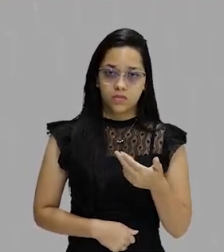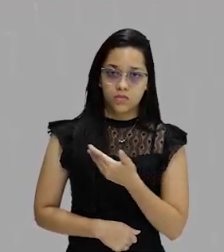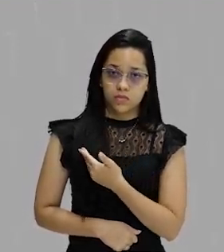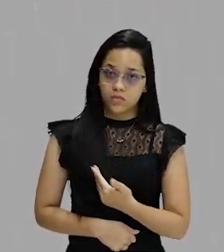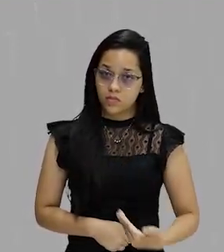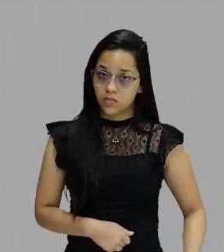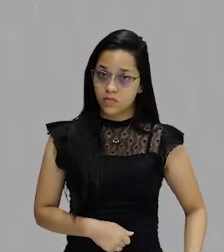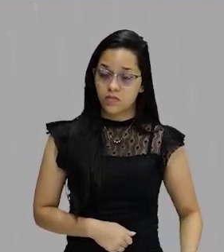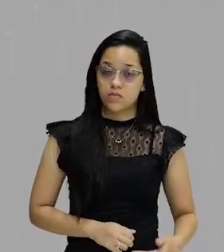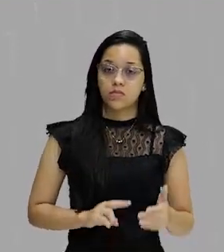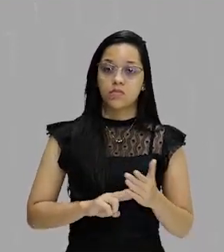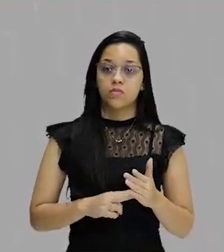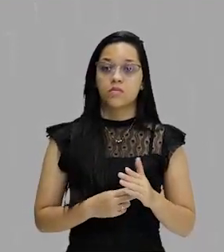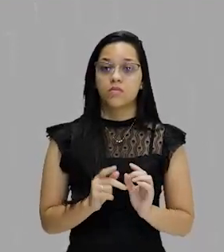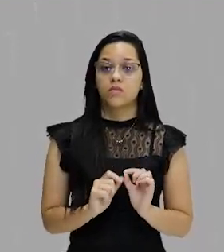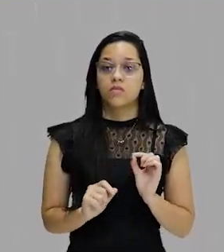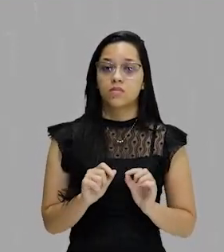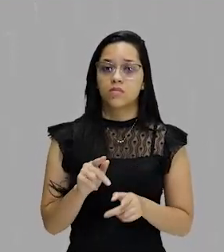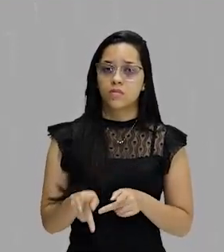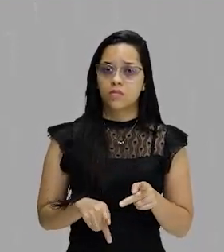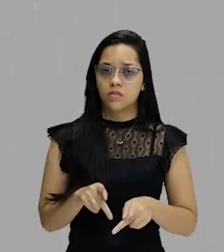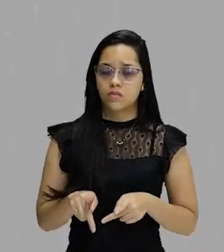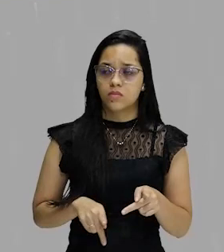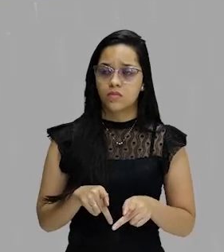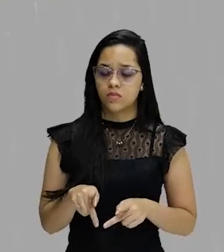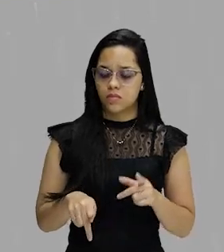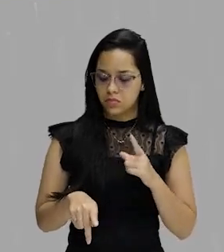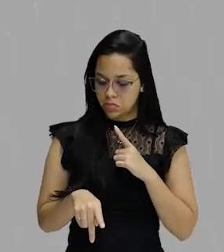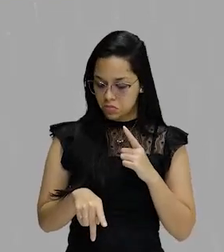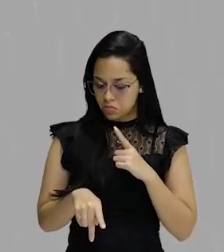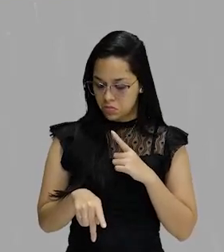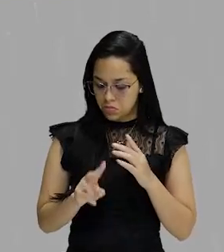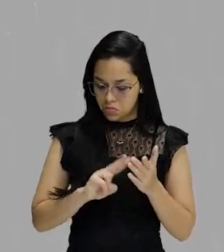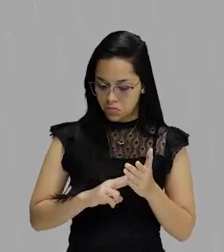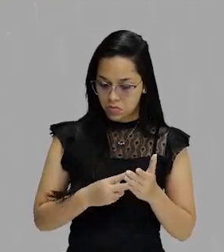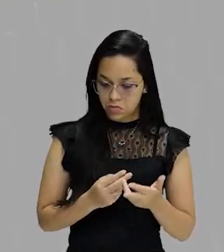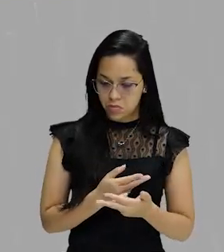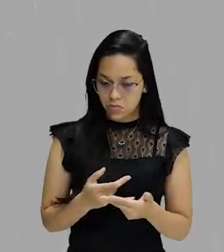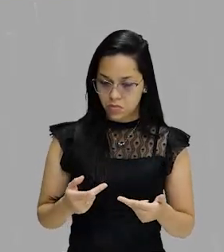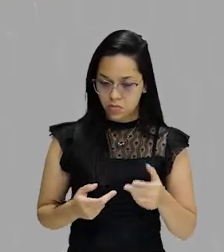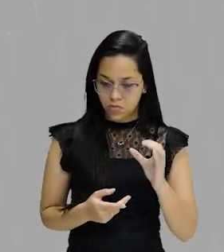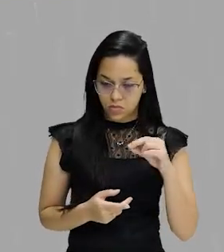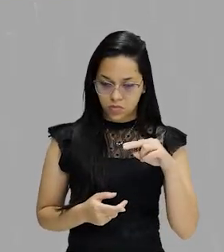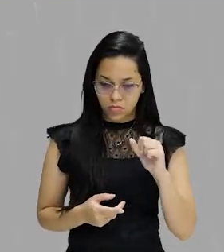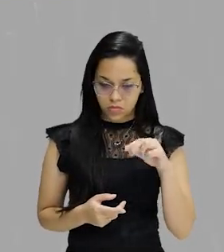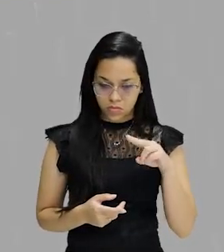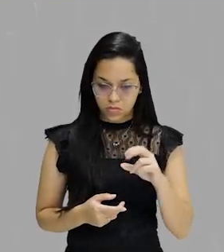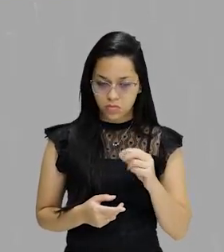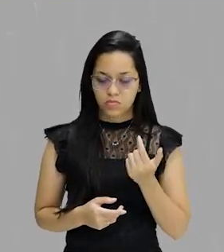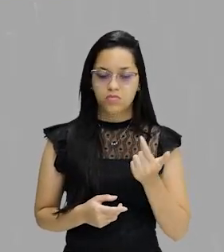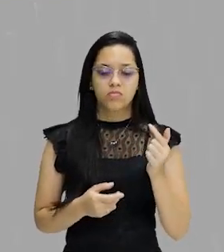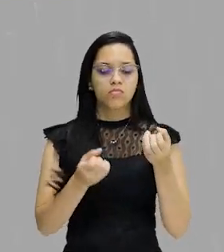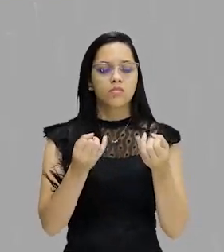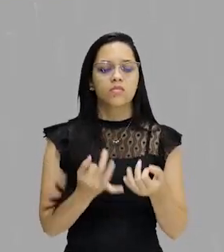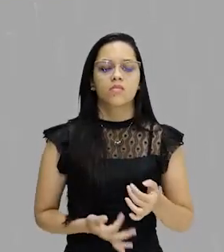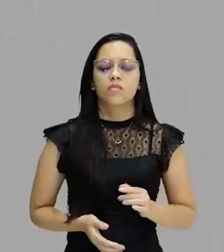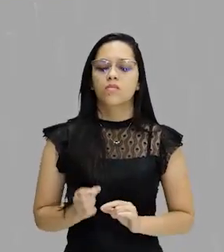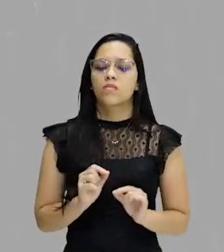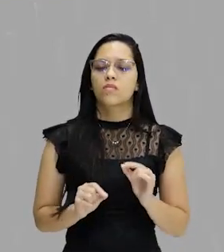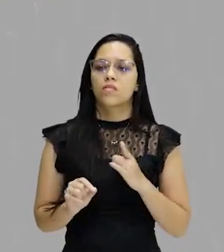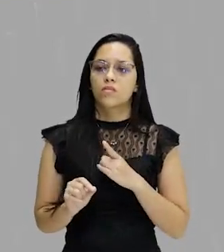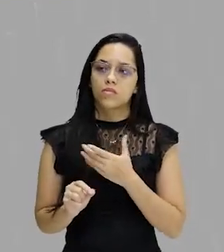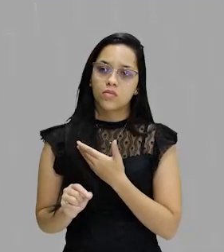né? Ou seja, o popular passa a significar consumo. Em outras palavras,